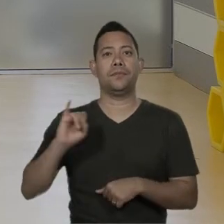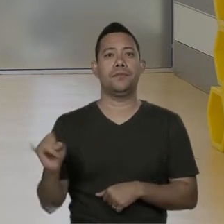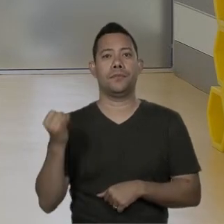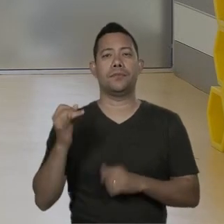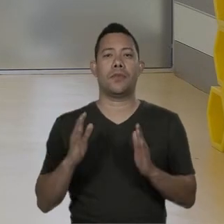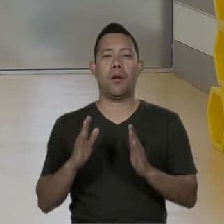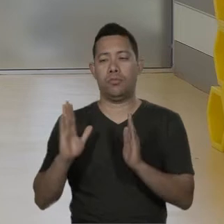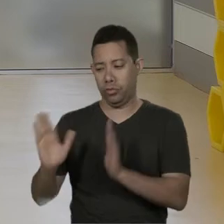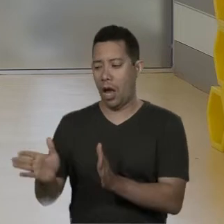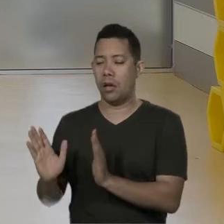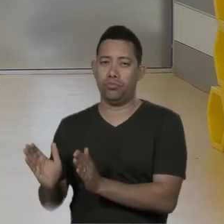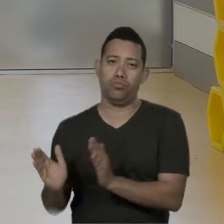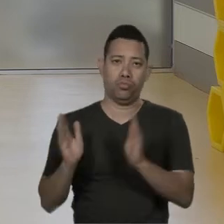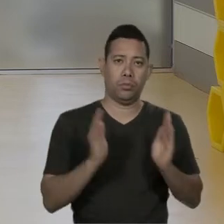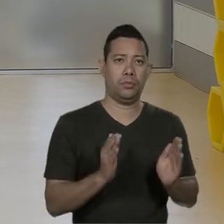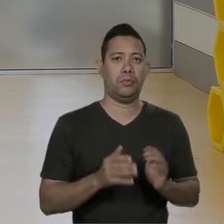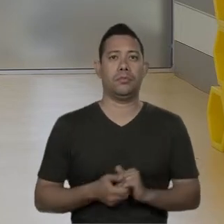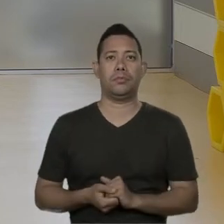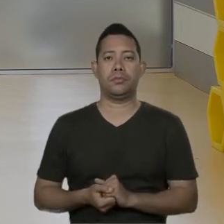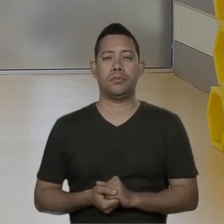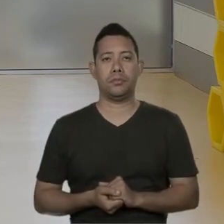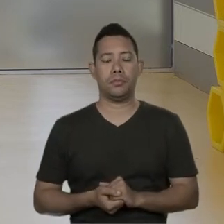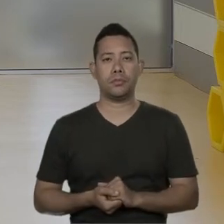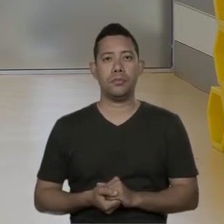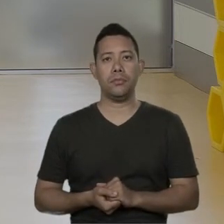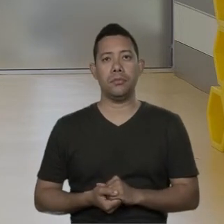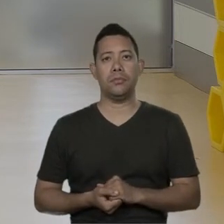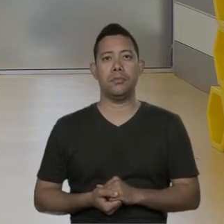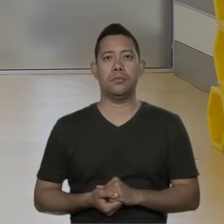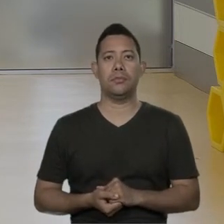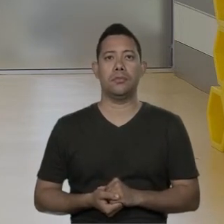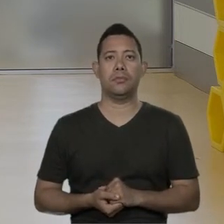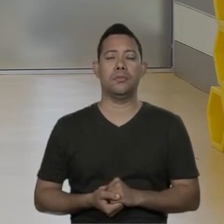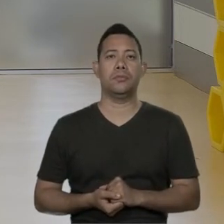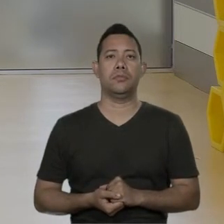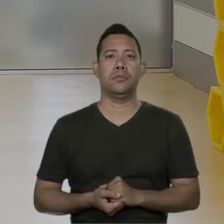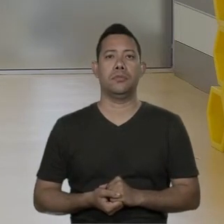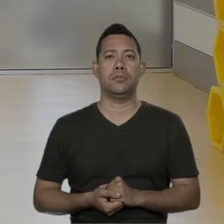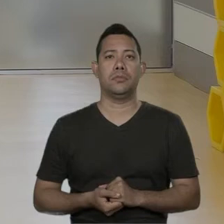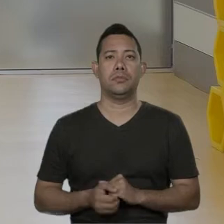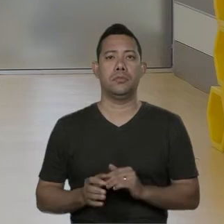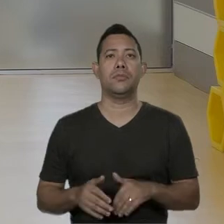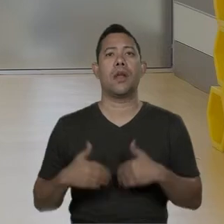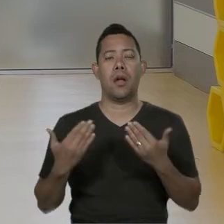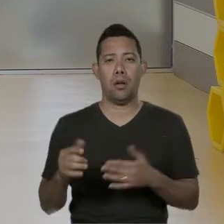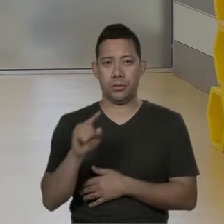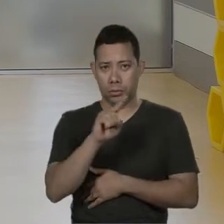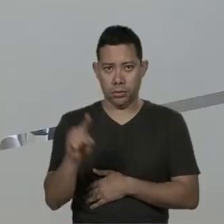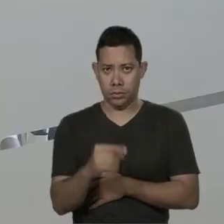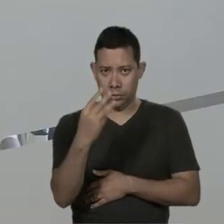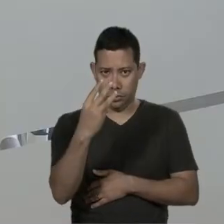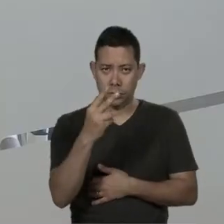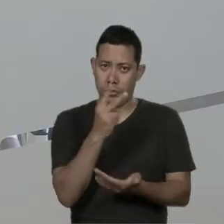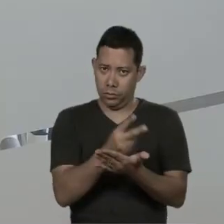essa próxima etapa, beleza? Beleza. Turma, não vamos sair de Z3 em